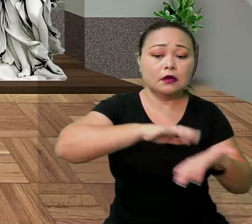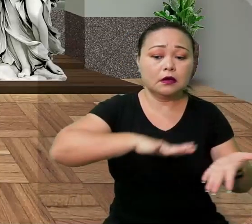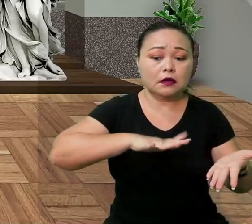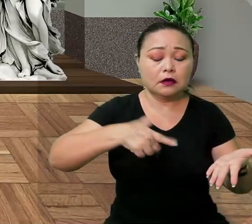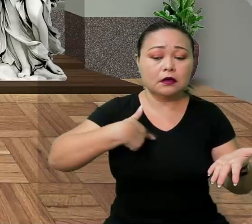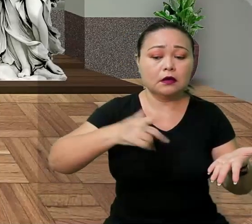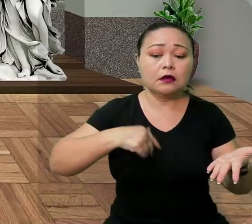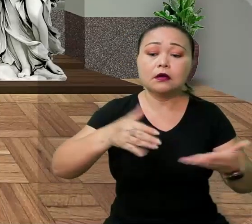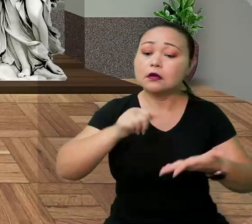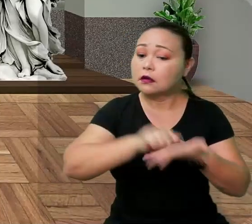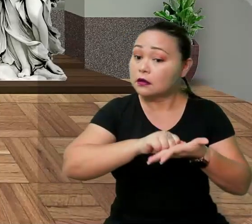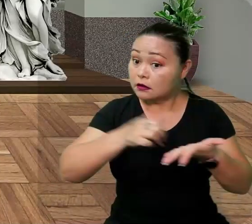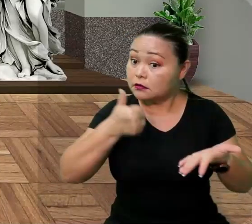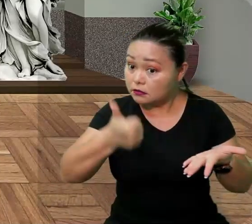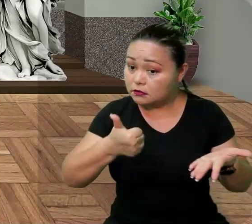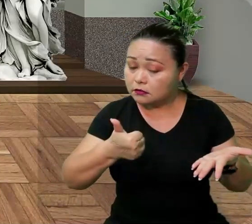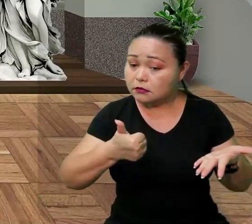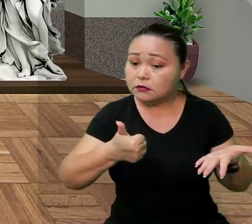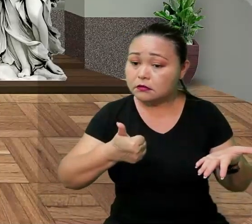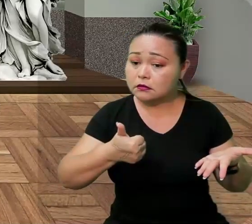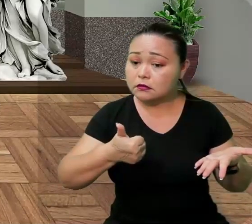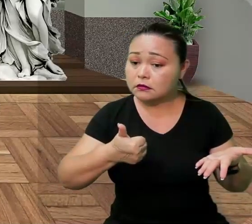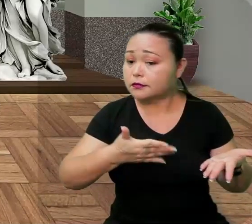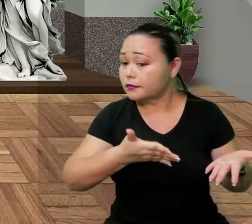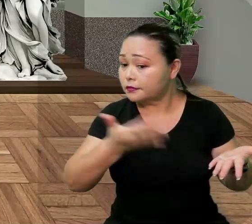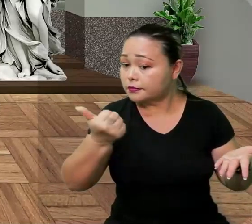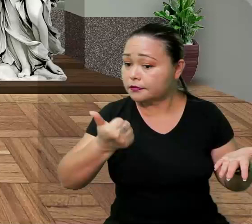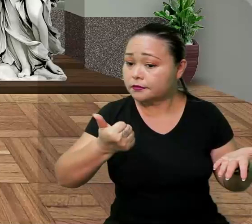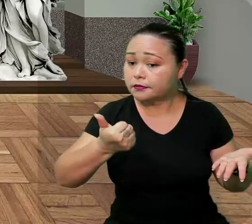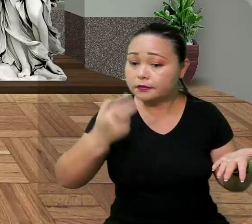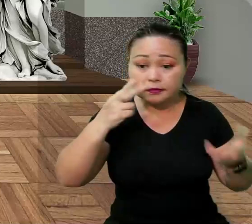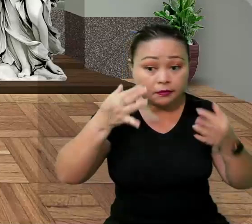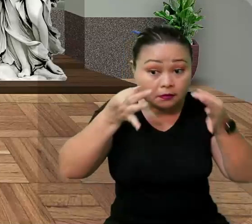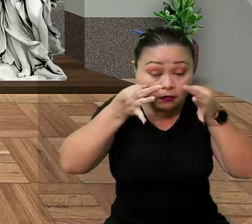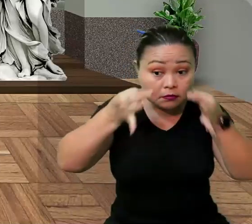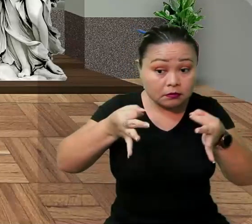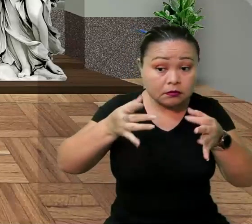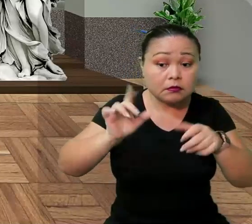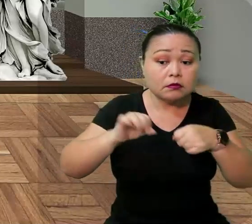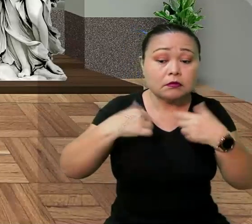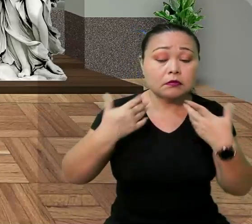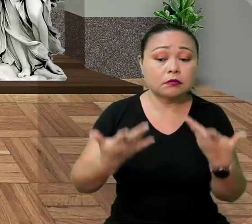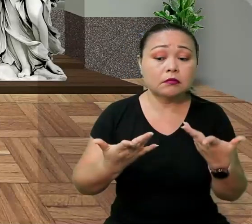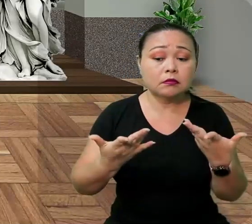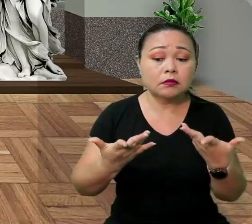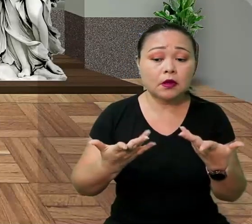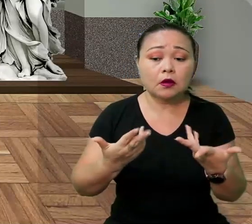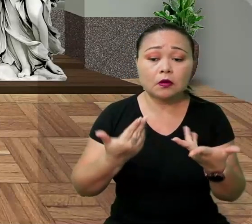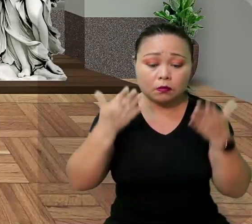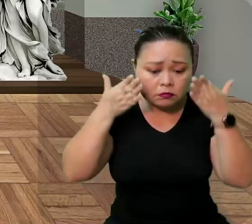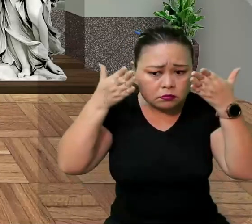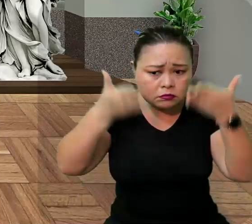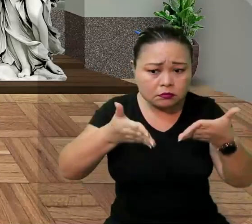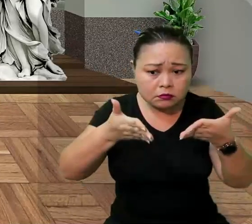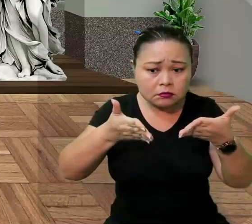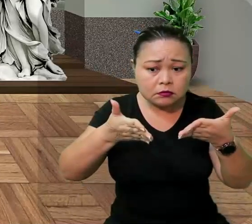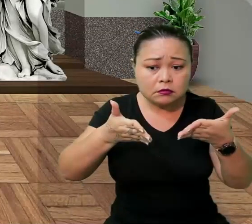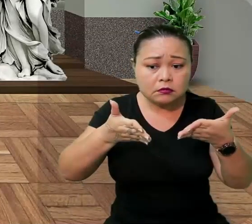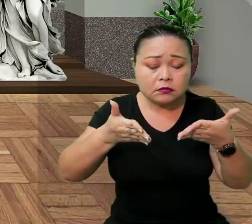atividades, tá bom? Então, vamos lá, preste atenção. Muita concentração